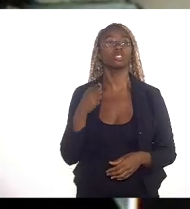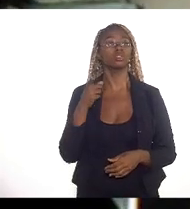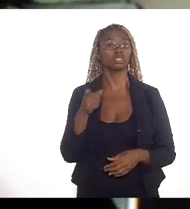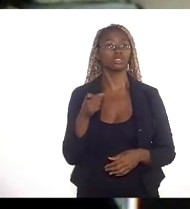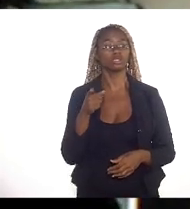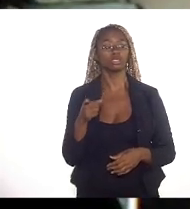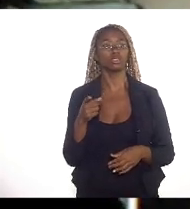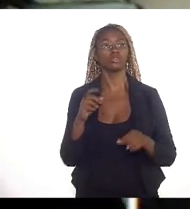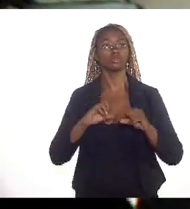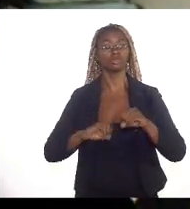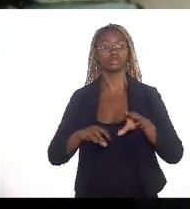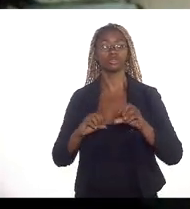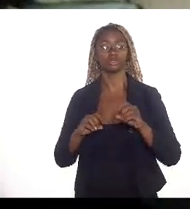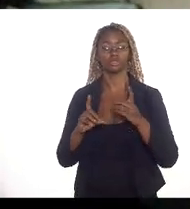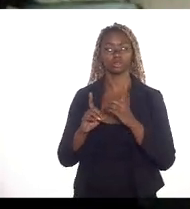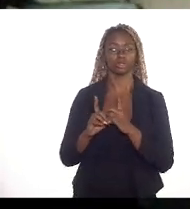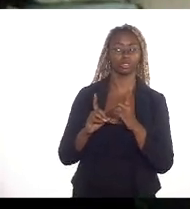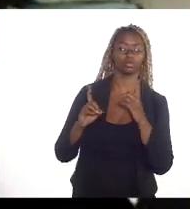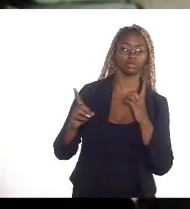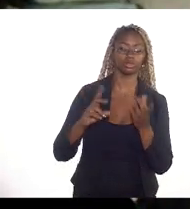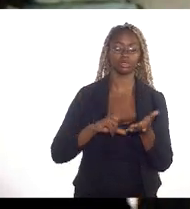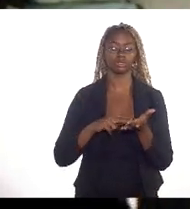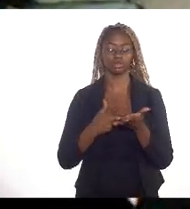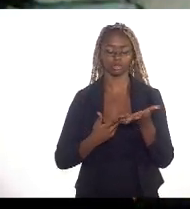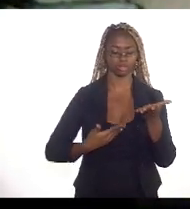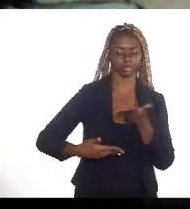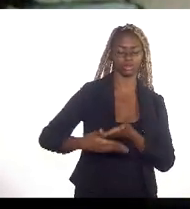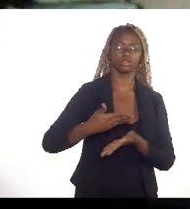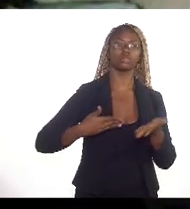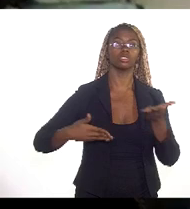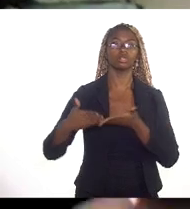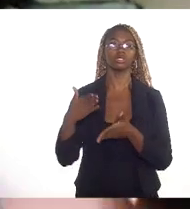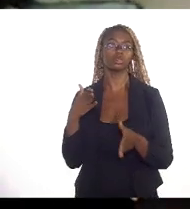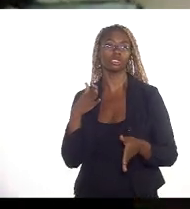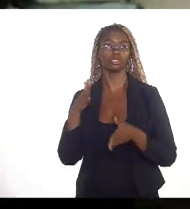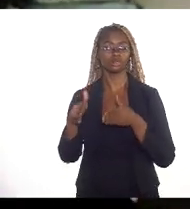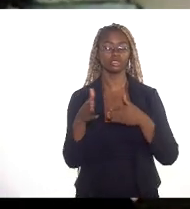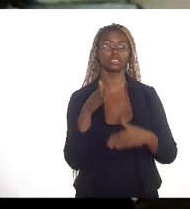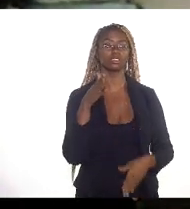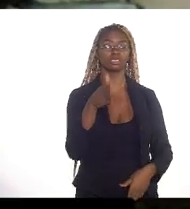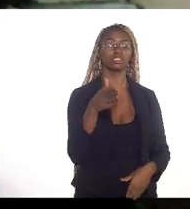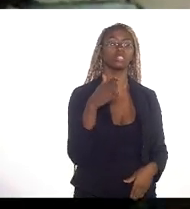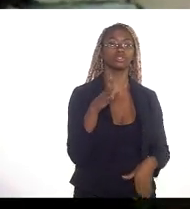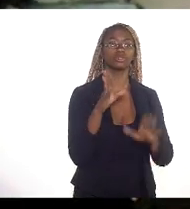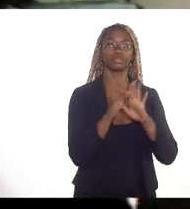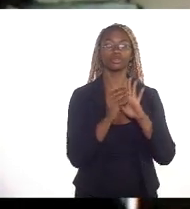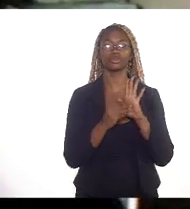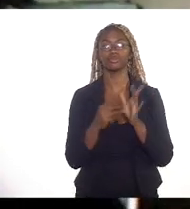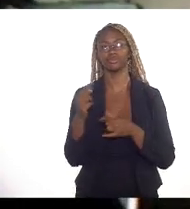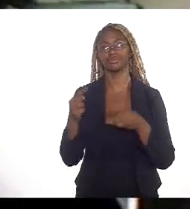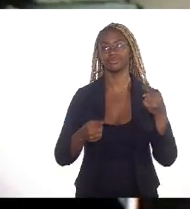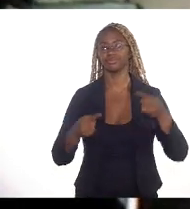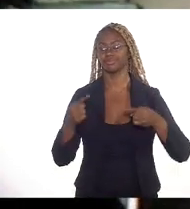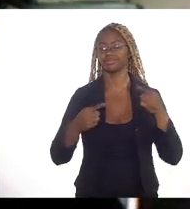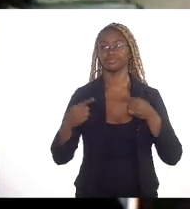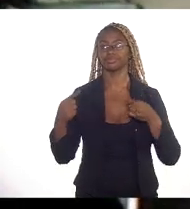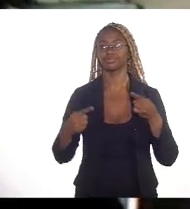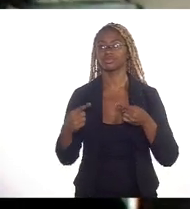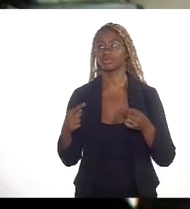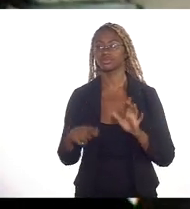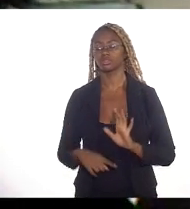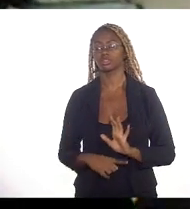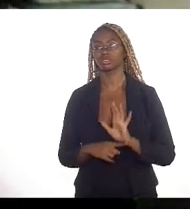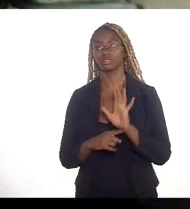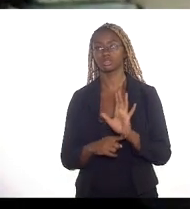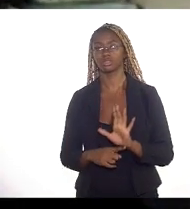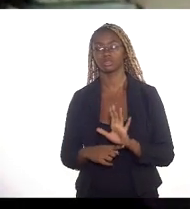processo de ensino remoto signifique interações, acesso a conteúdos, a debates que façam com que o seu processo